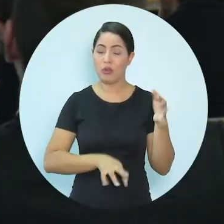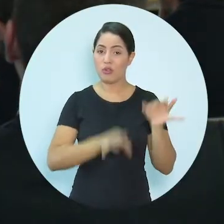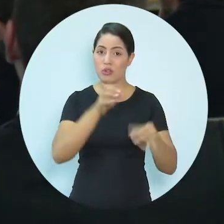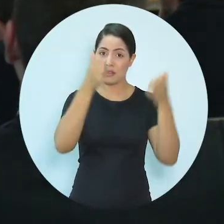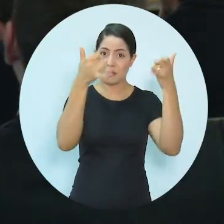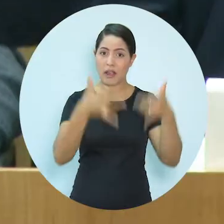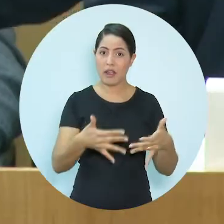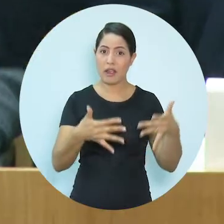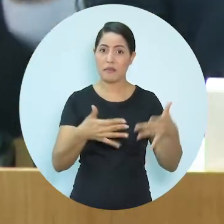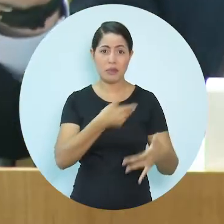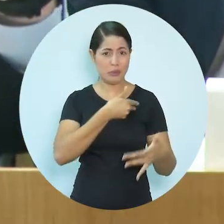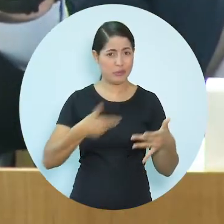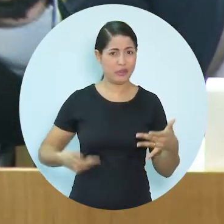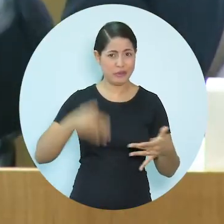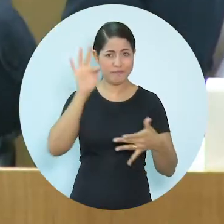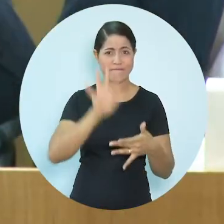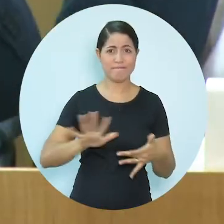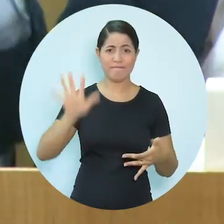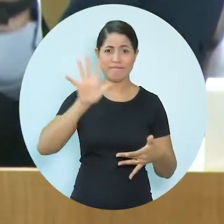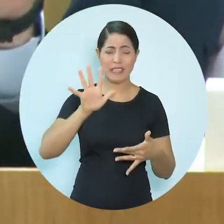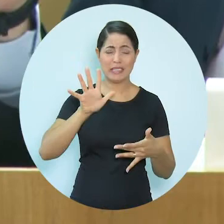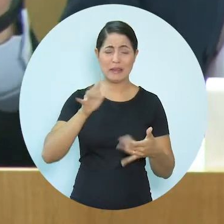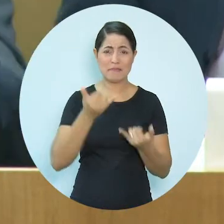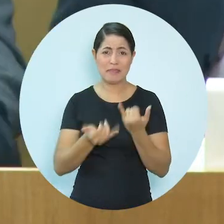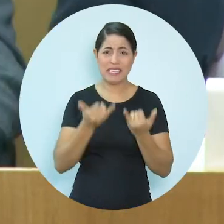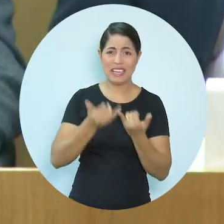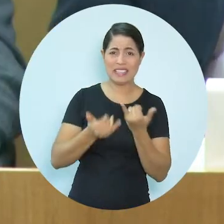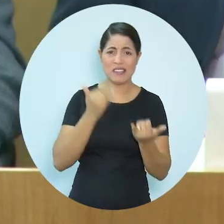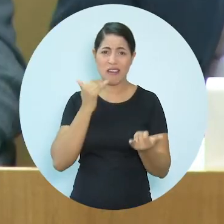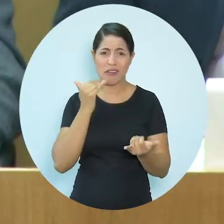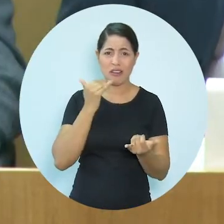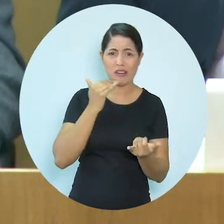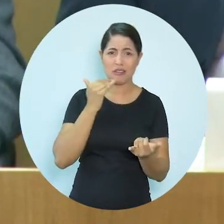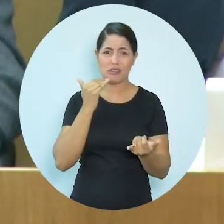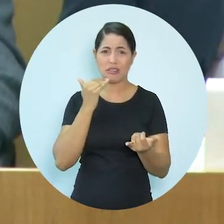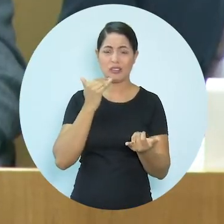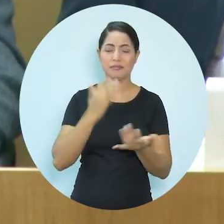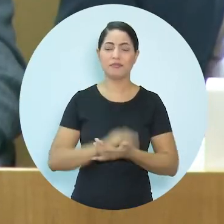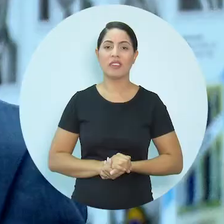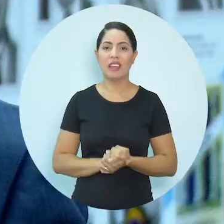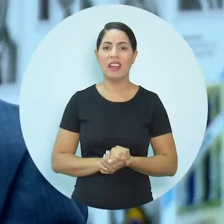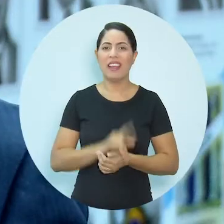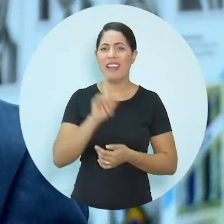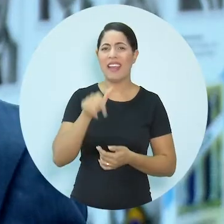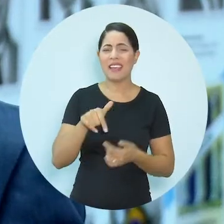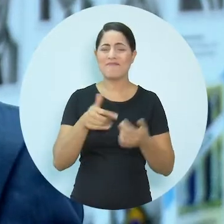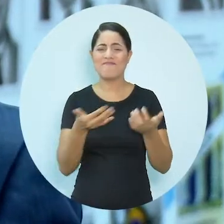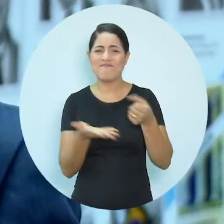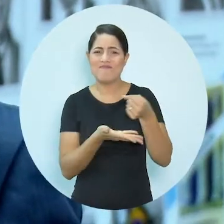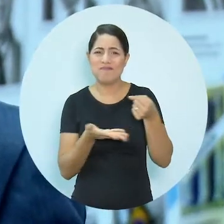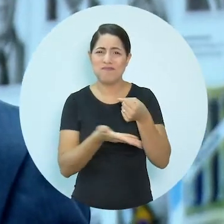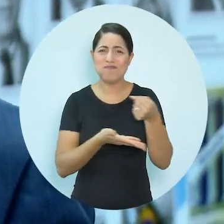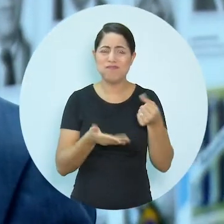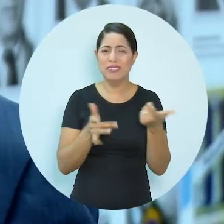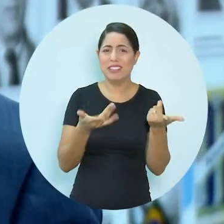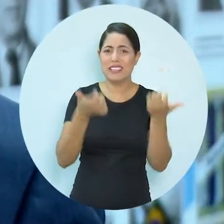as justificativas apresentadas pelo governo contêm inconsistências. As justificativas são muito